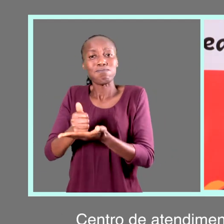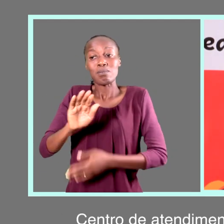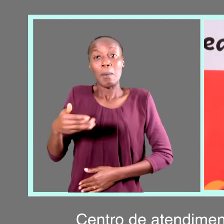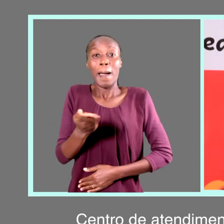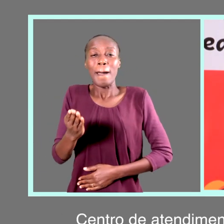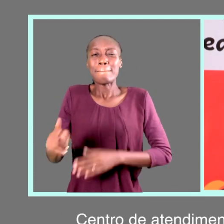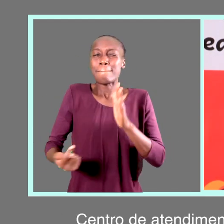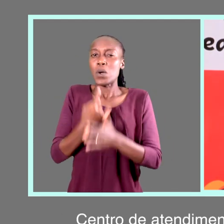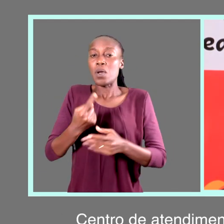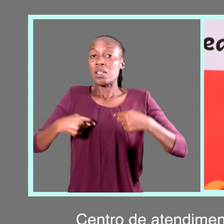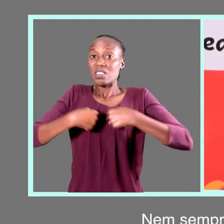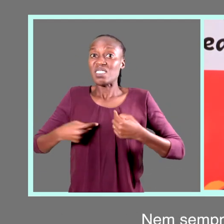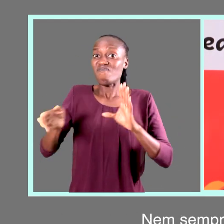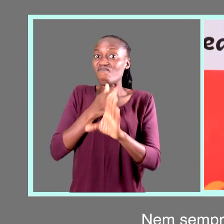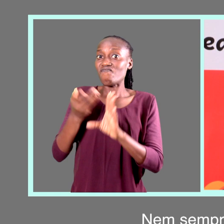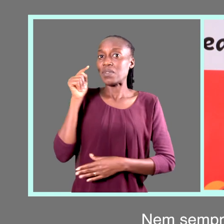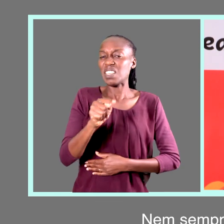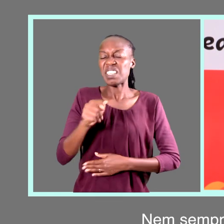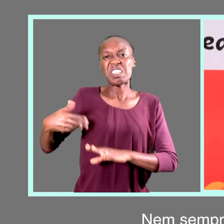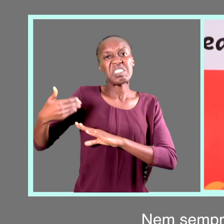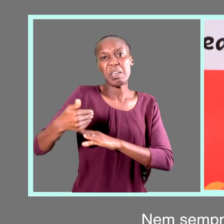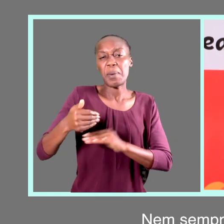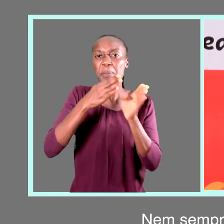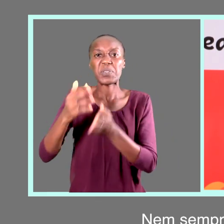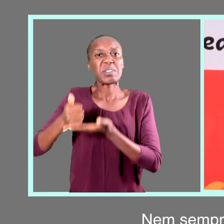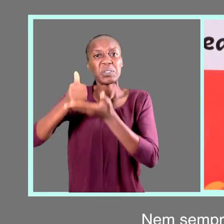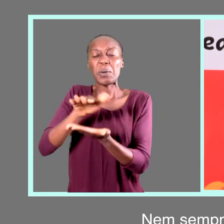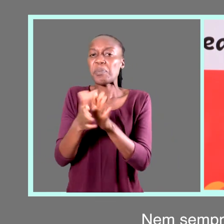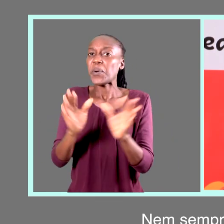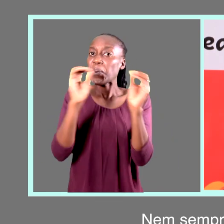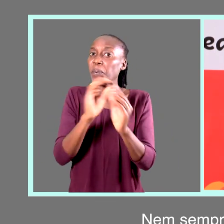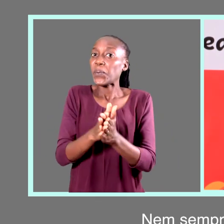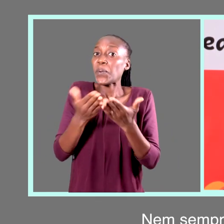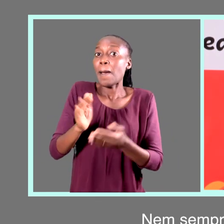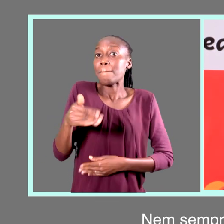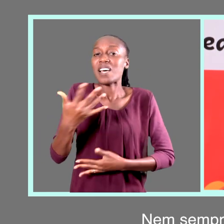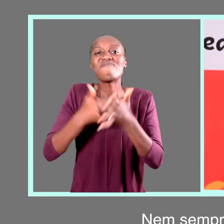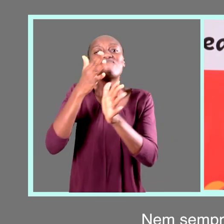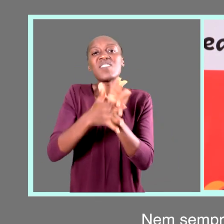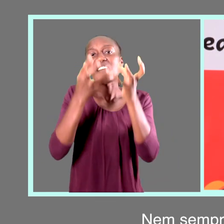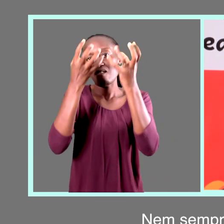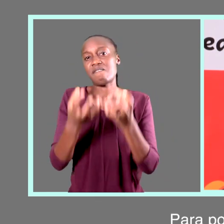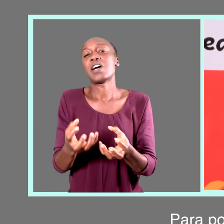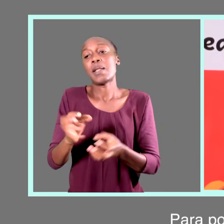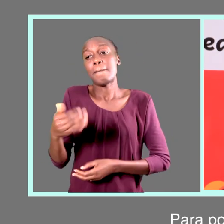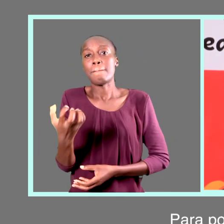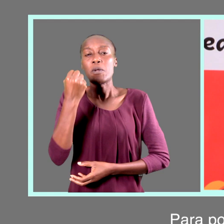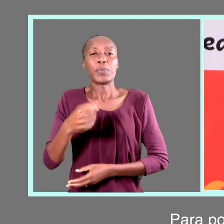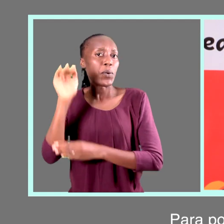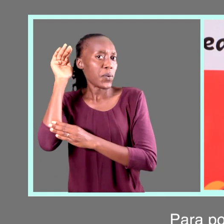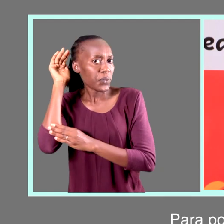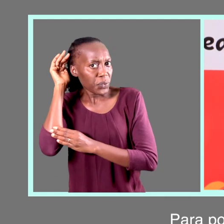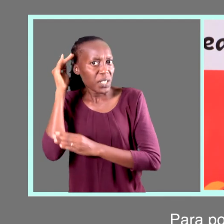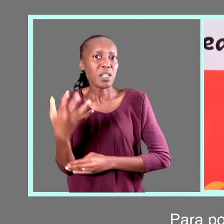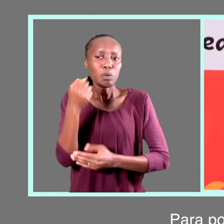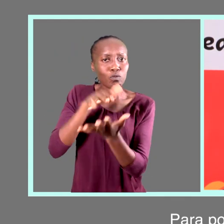atendimento integrado a vítimas de violência nem sempre têm pessoas preparadas, instruídas em línguas de sinais para poder ouvir